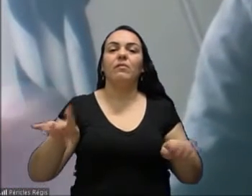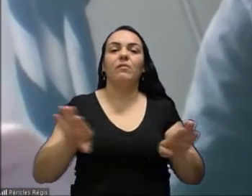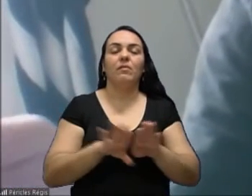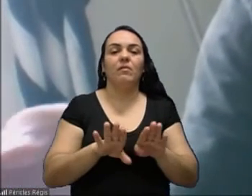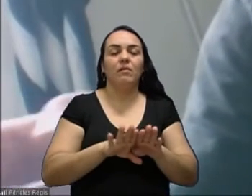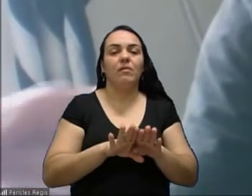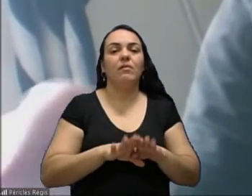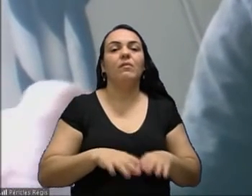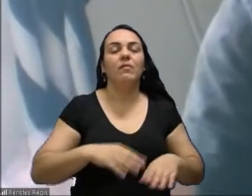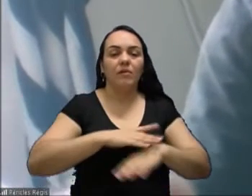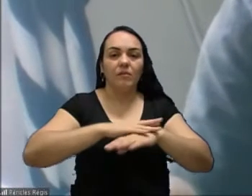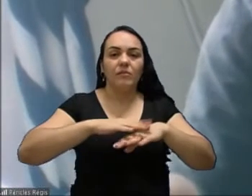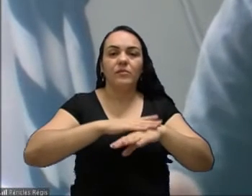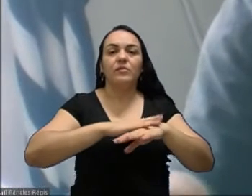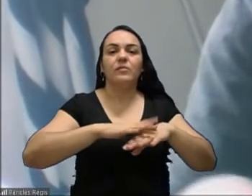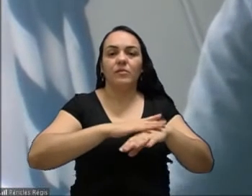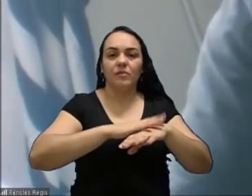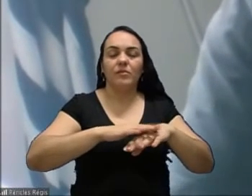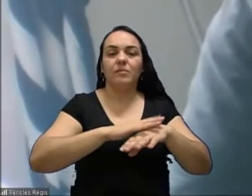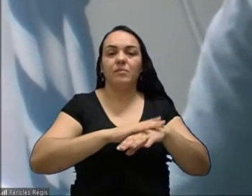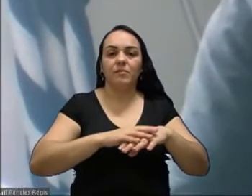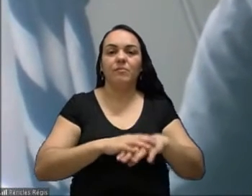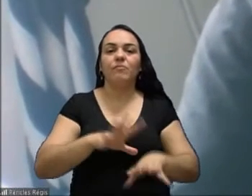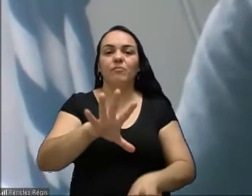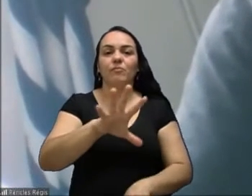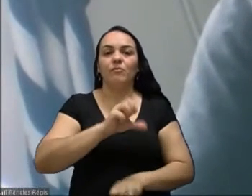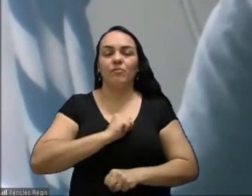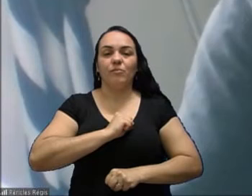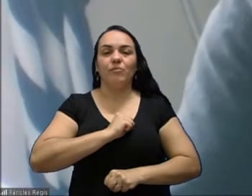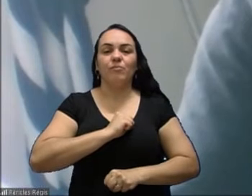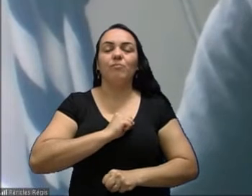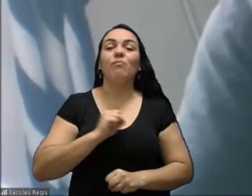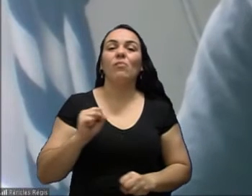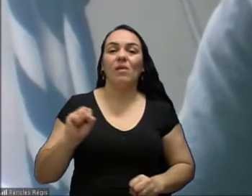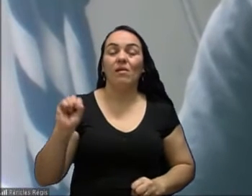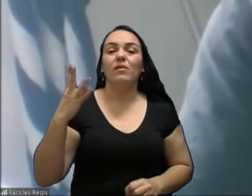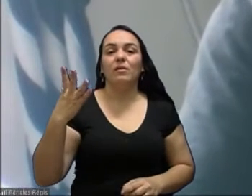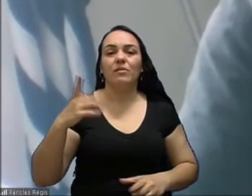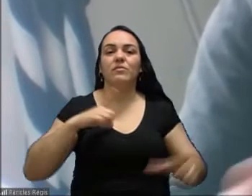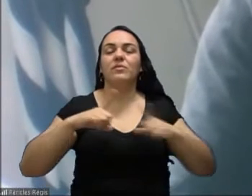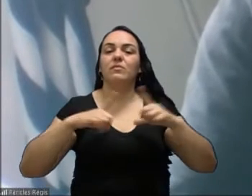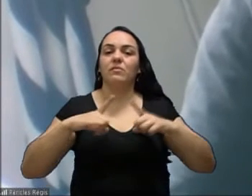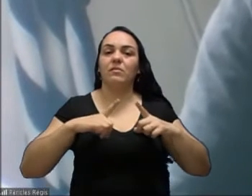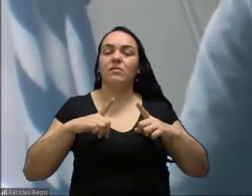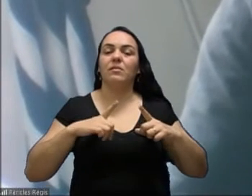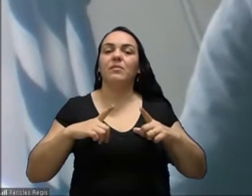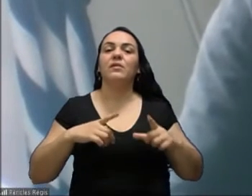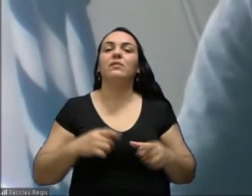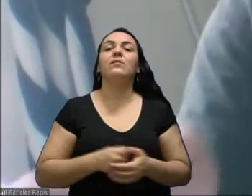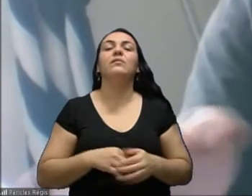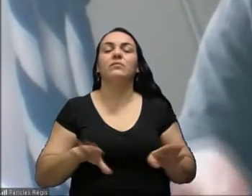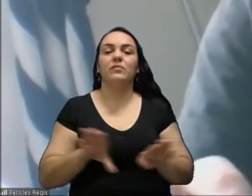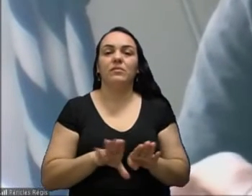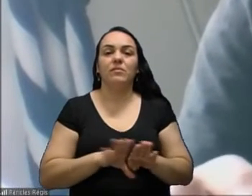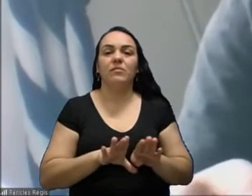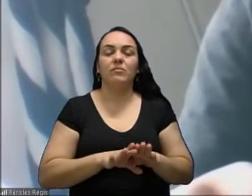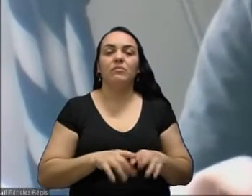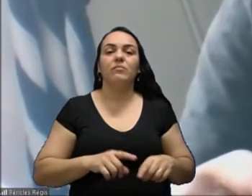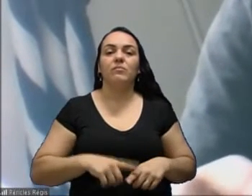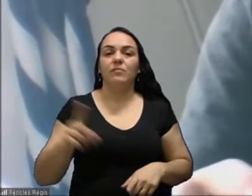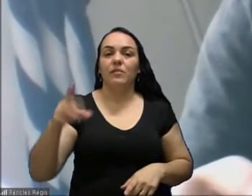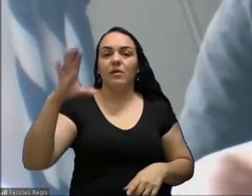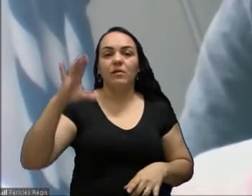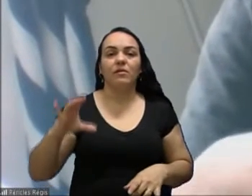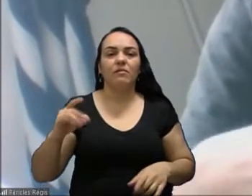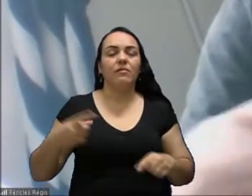3 a doença proveniente de contaminação acidental do servidor no exercício da sua atividade isso que a vereadora